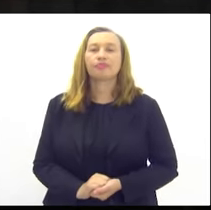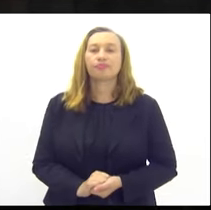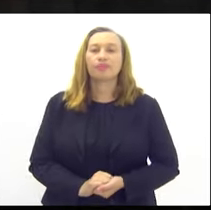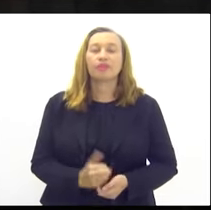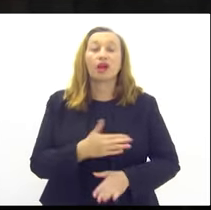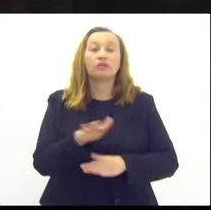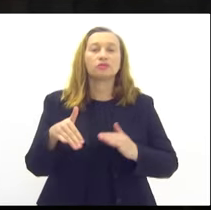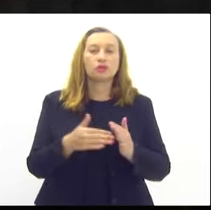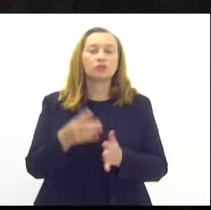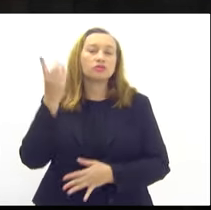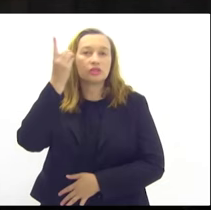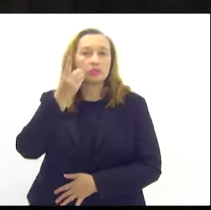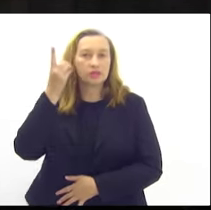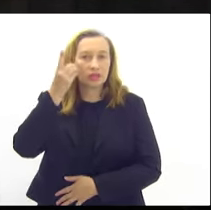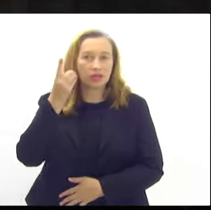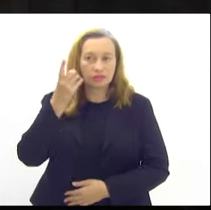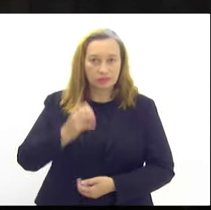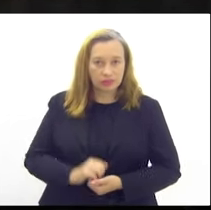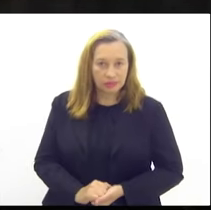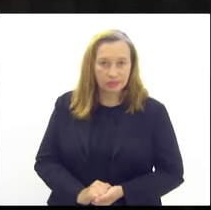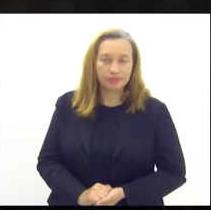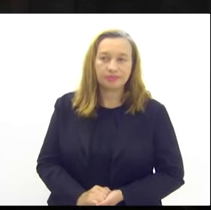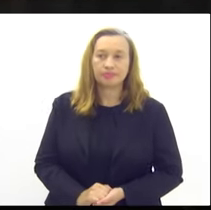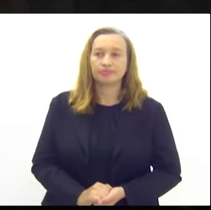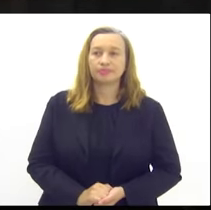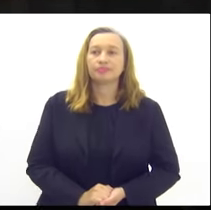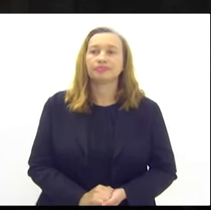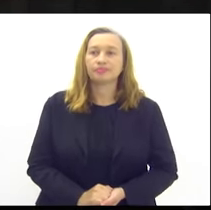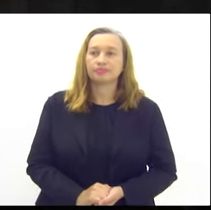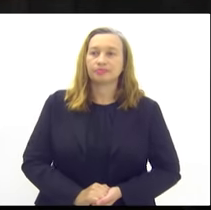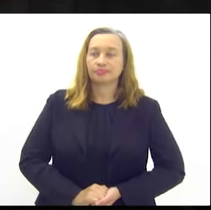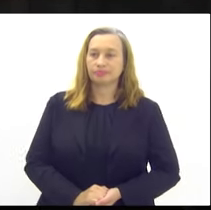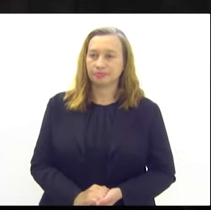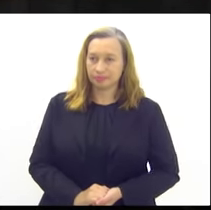senhoras e senhores deputados,